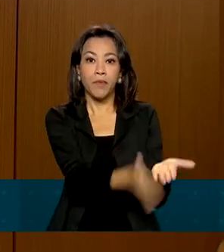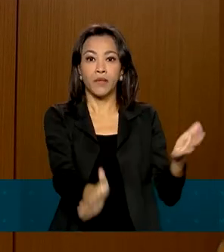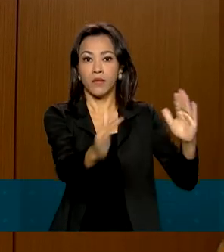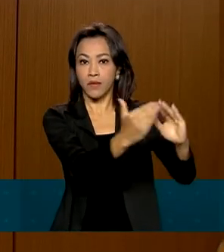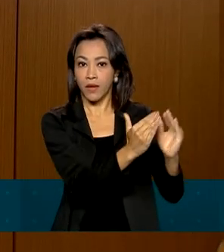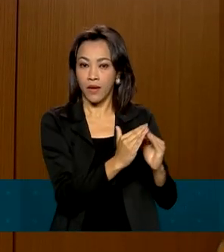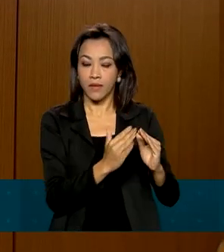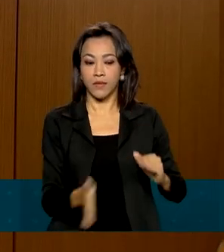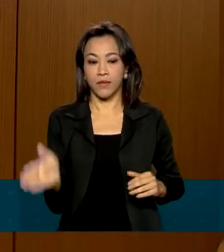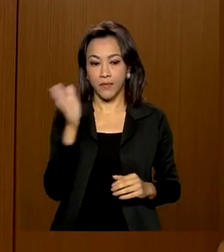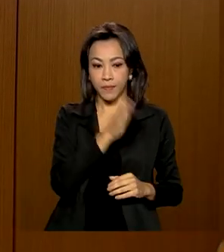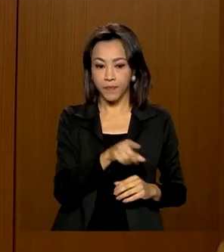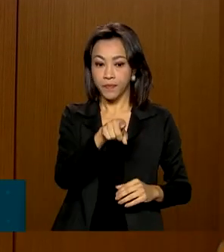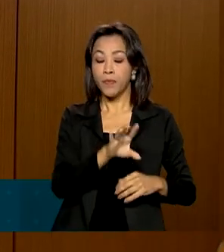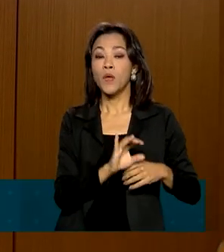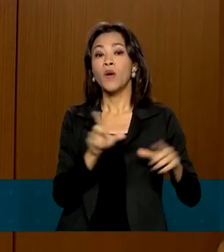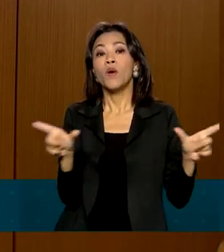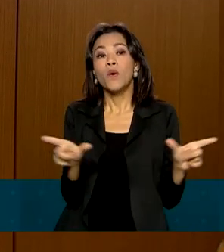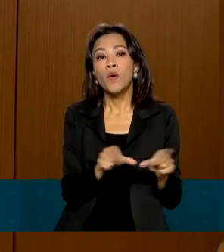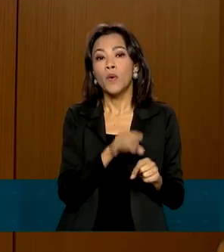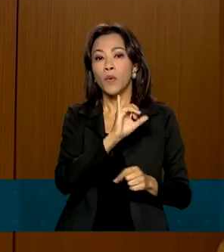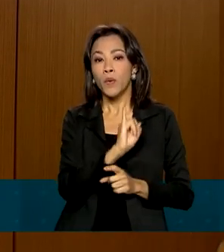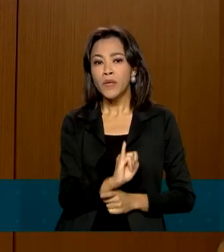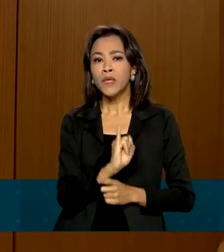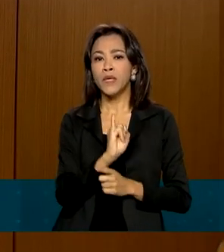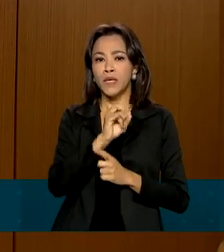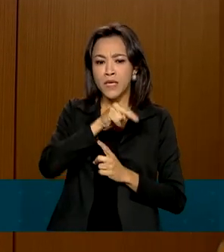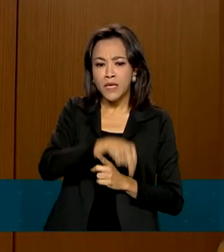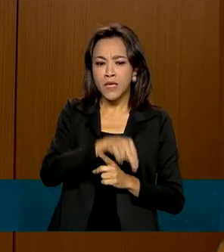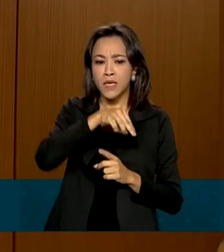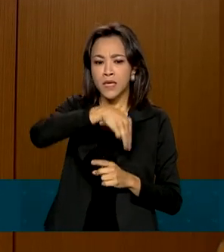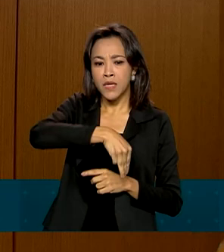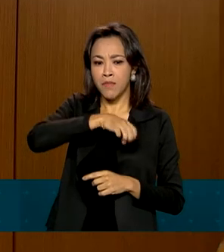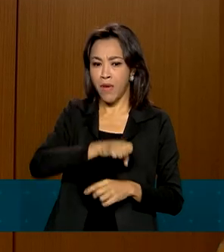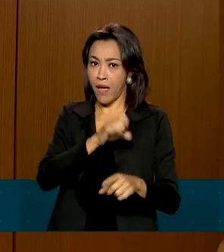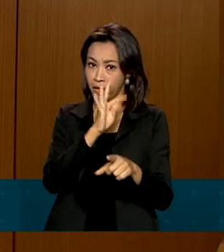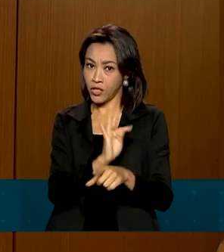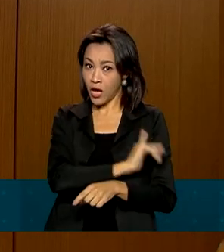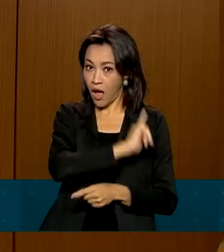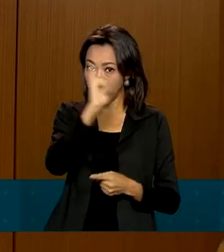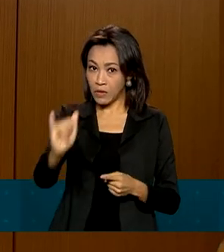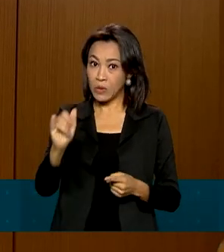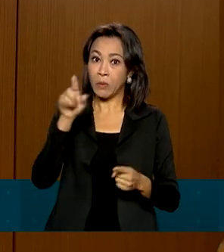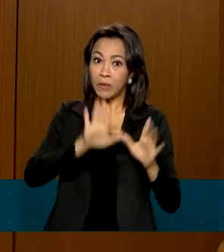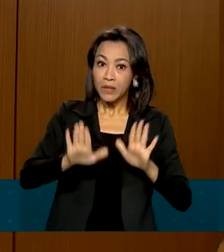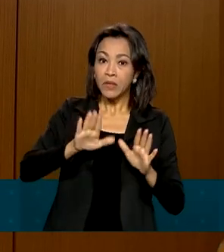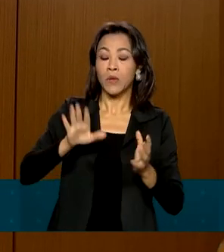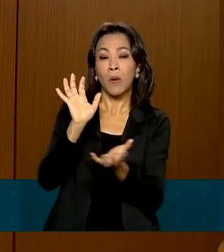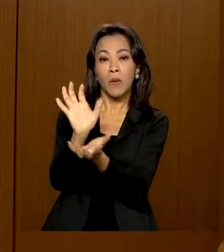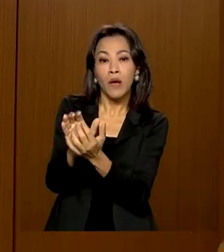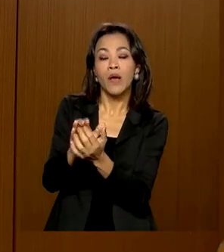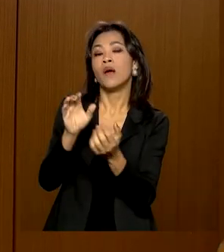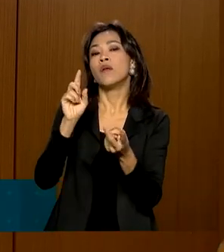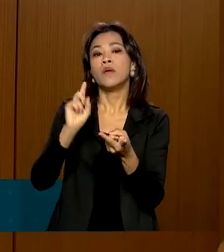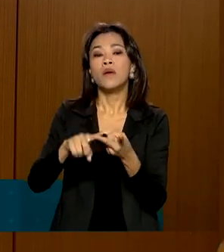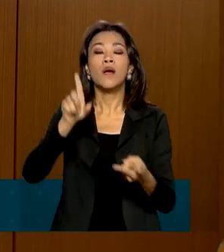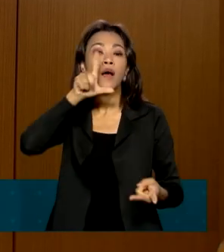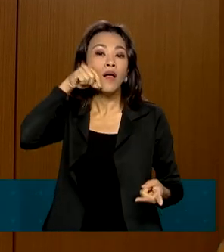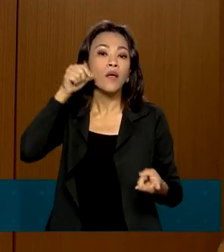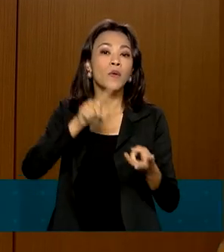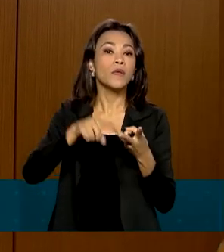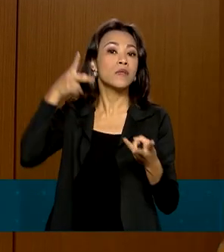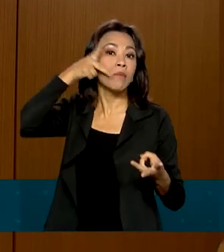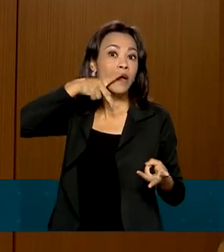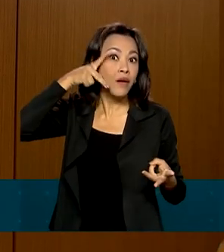Instituto Nacional de Meteorologia, emitiu alerta vermelho para os estados de Pernambuco, Alagoas e Paraíba. E a